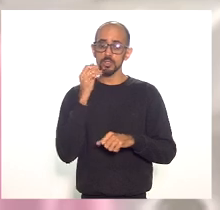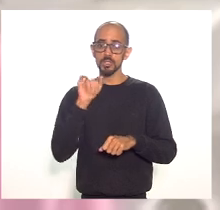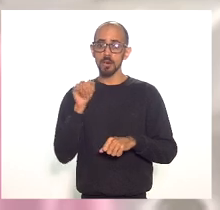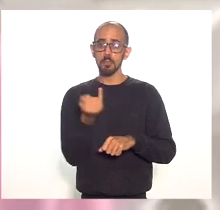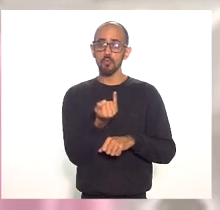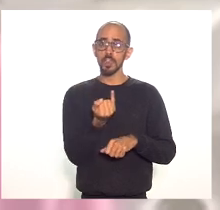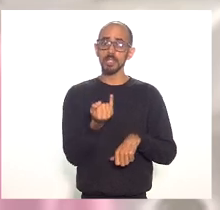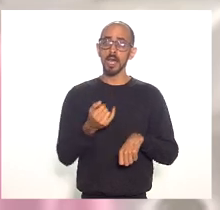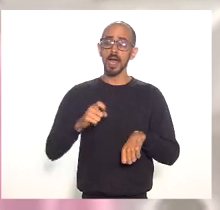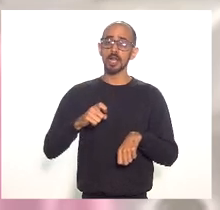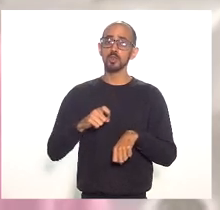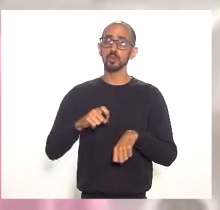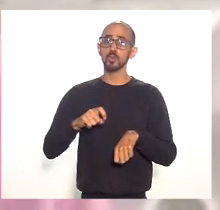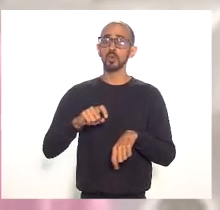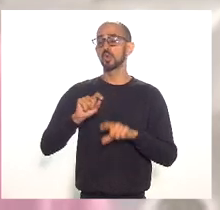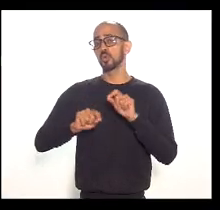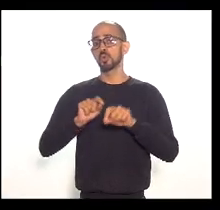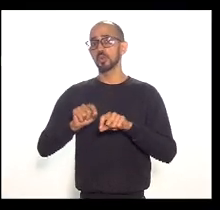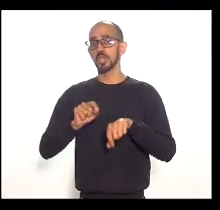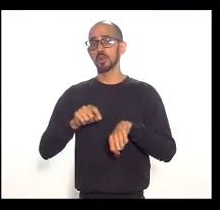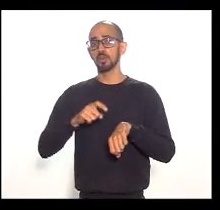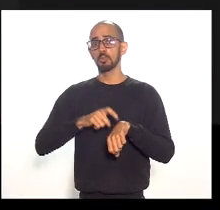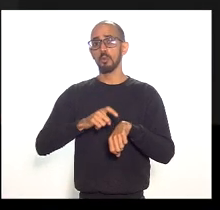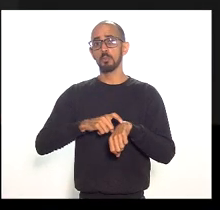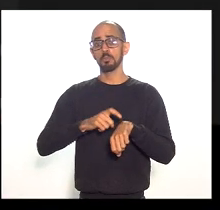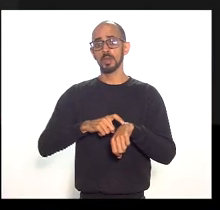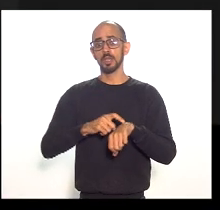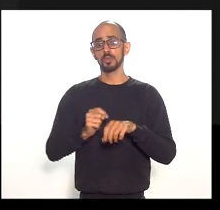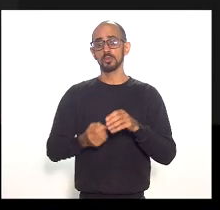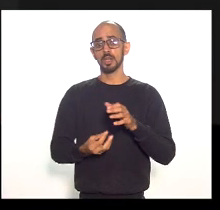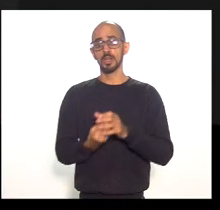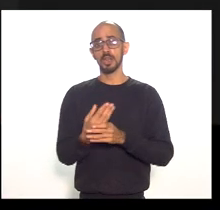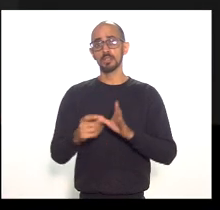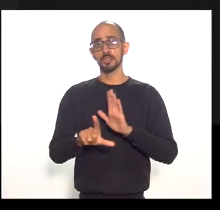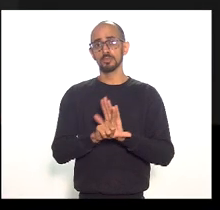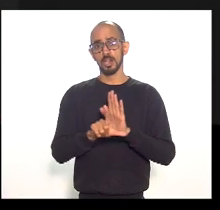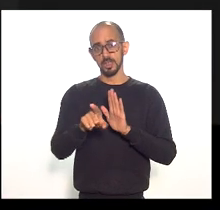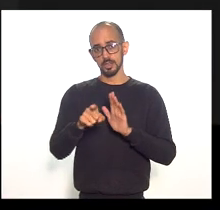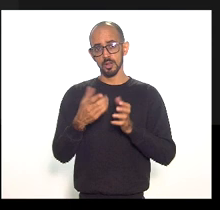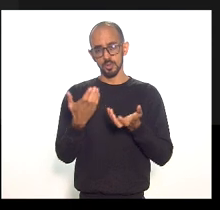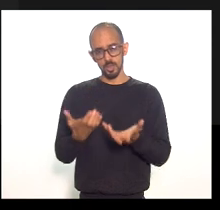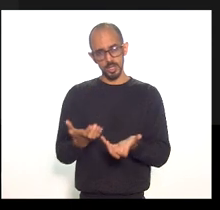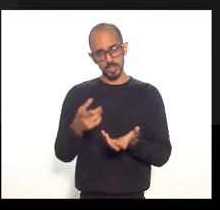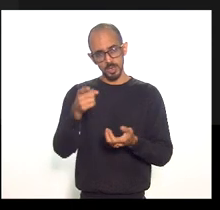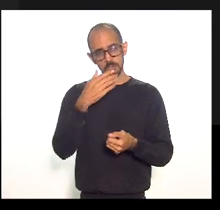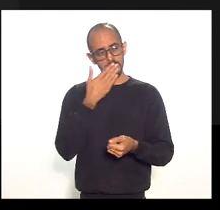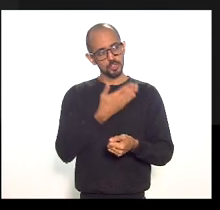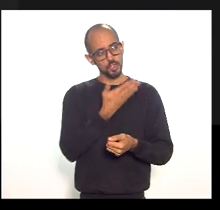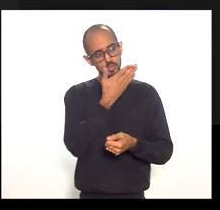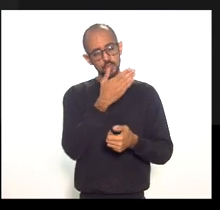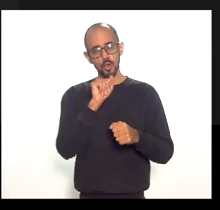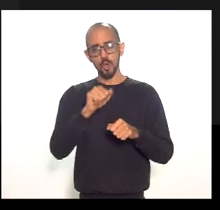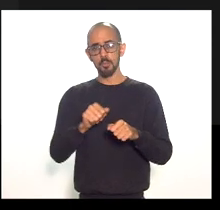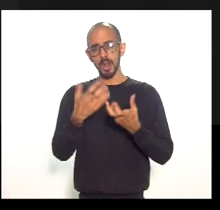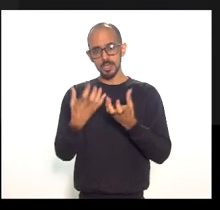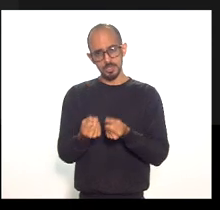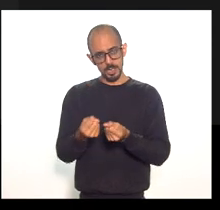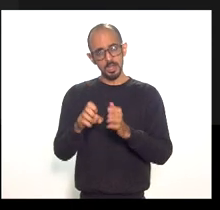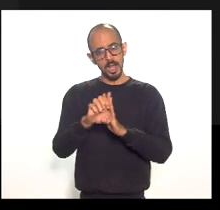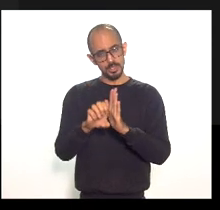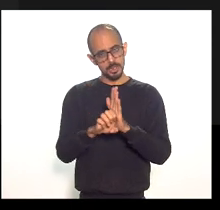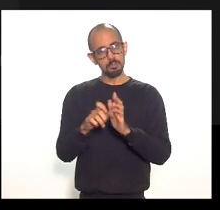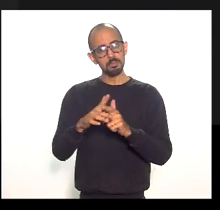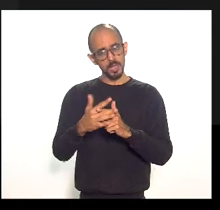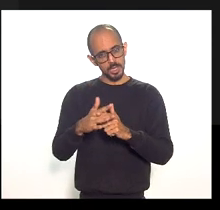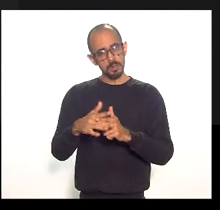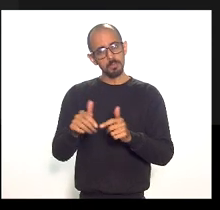da regulamentação da lei. Então, eu queria pedir só a Vossa Excelência para examinar da possibilidade de acolher essa emenda e o nosso